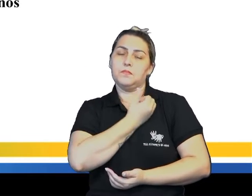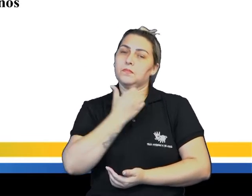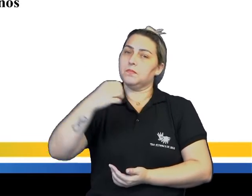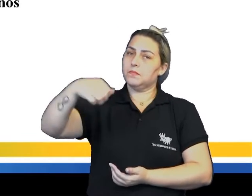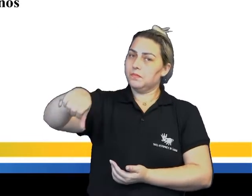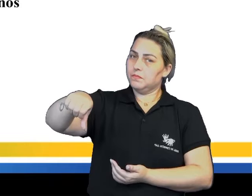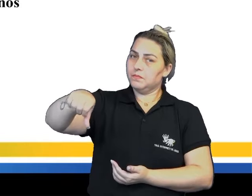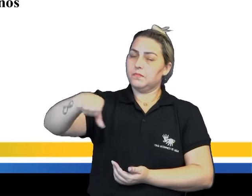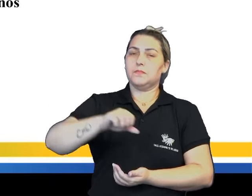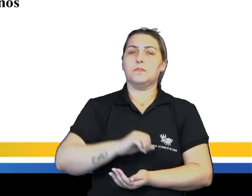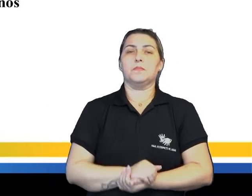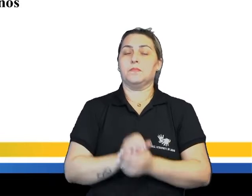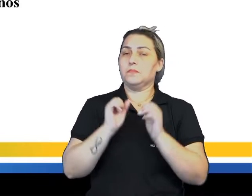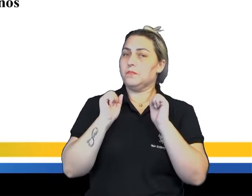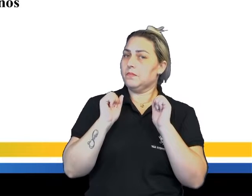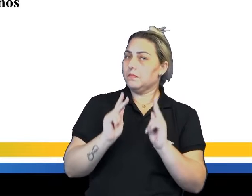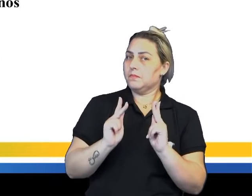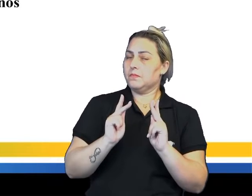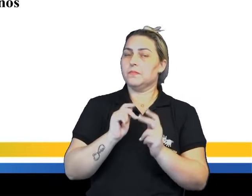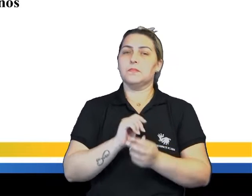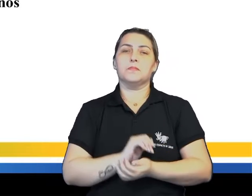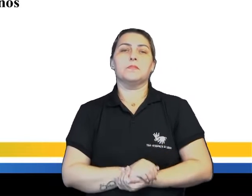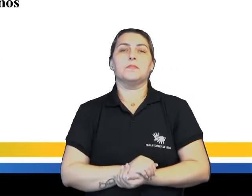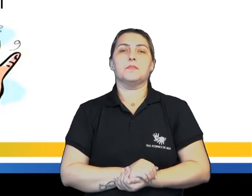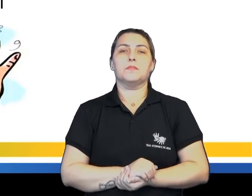9. Ok?